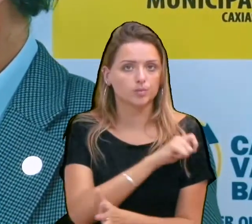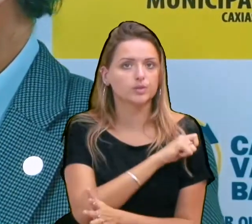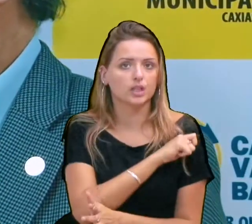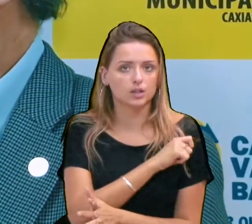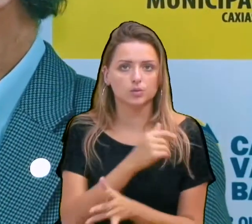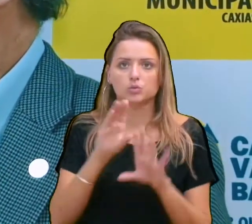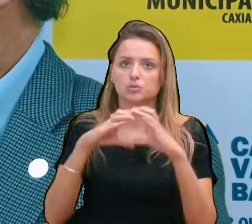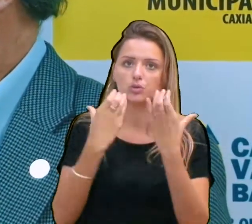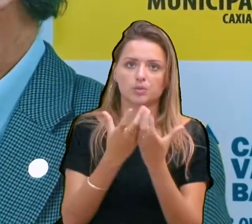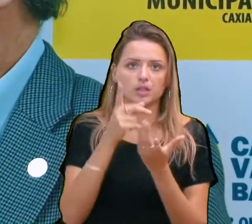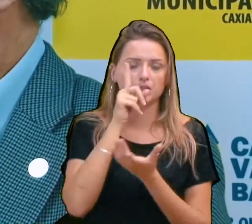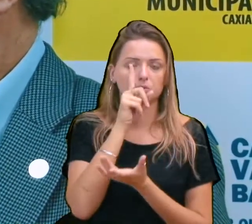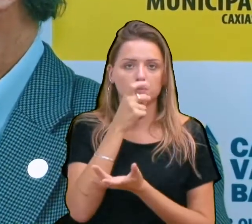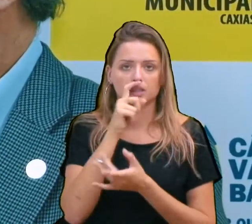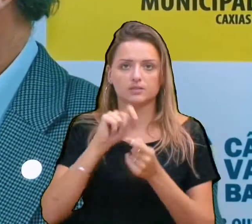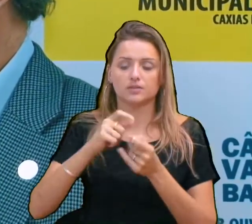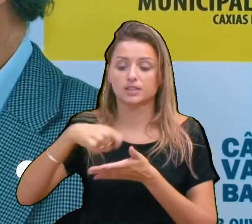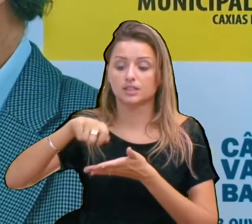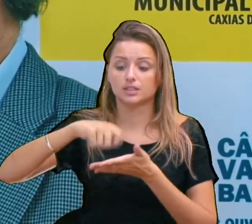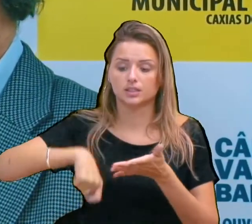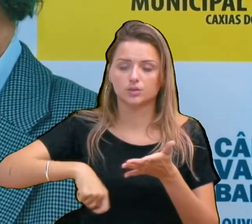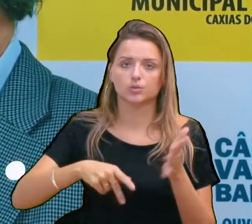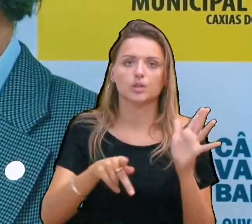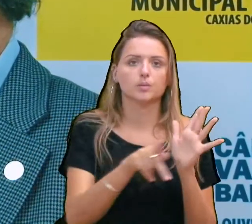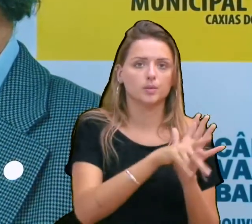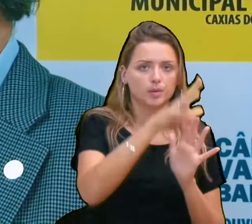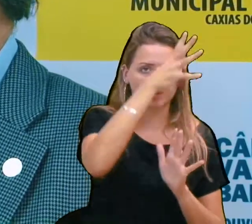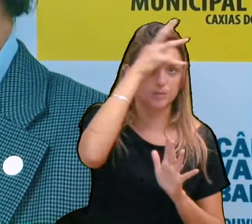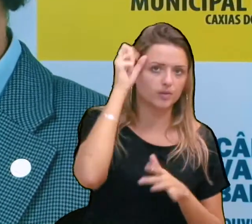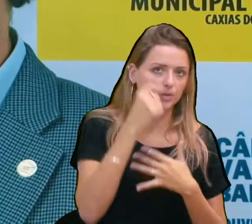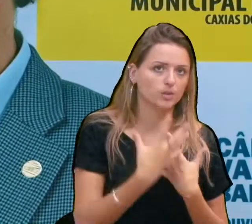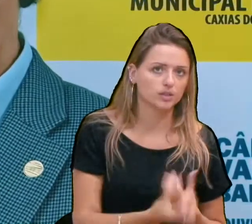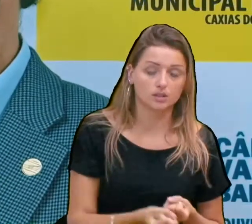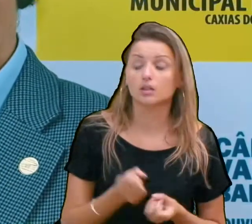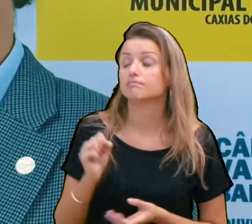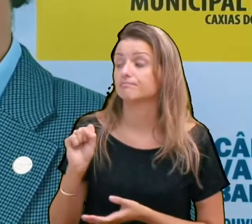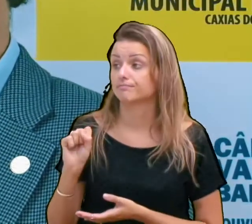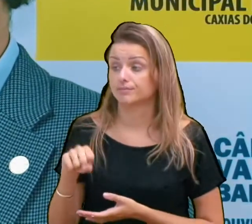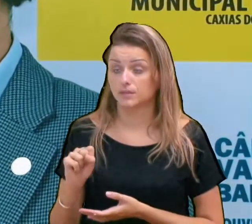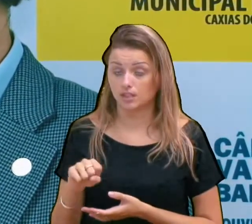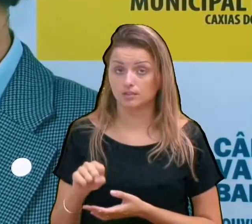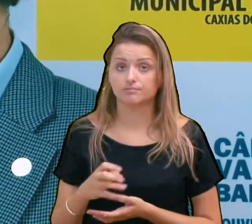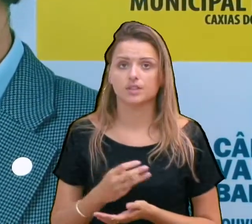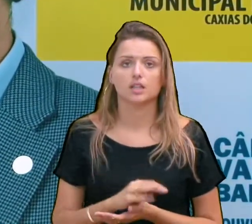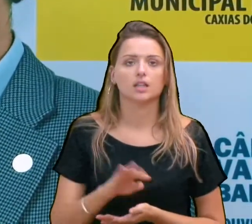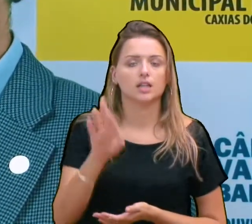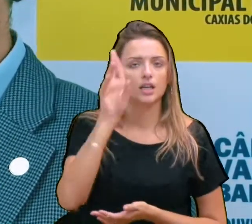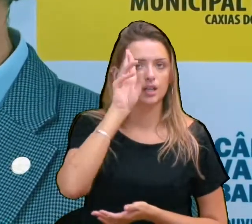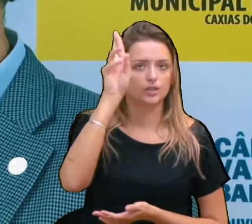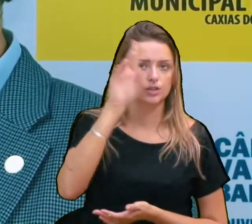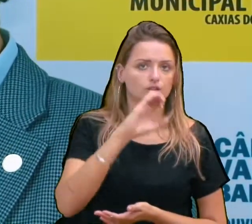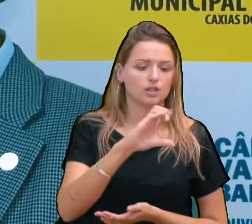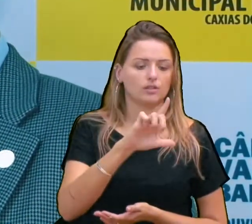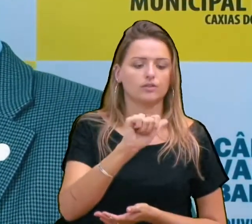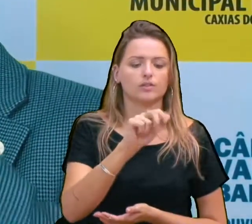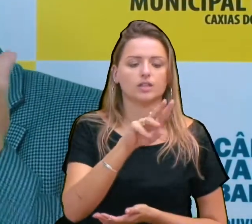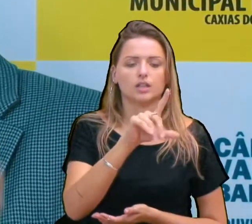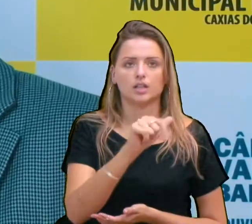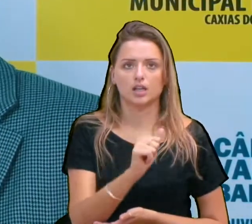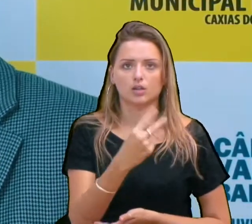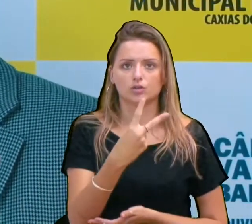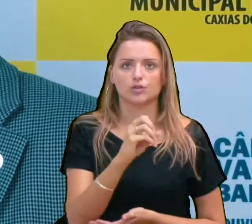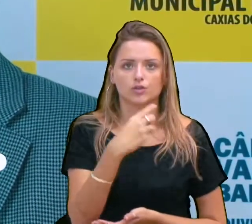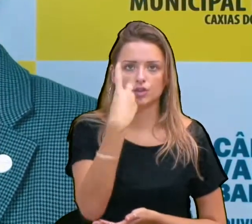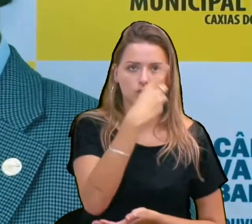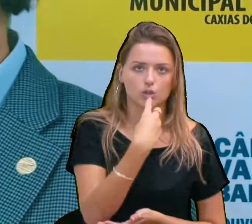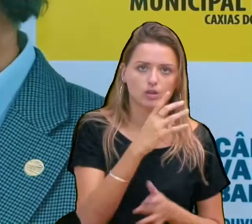assinaturas da comunidade escolar para sensibilizar a prefeitura sobre isso. Justamente, a diretora Cláudia, que é professora de Estado 20 horas e